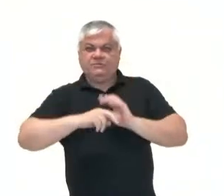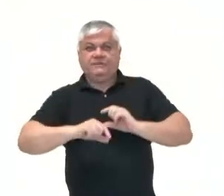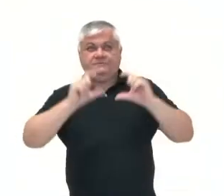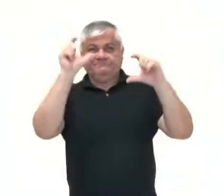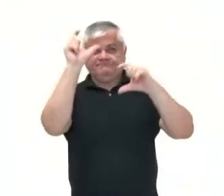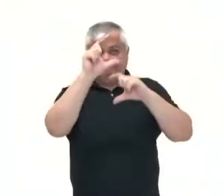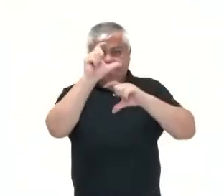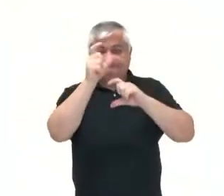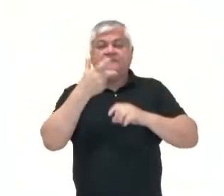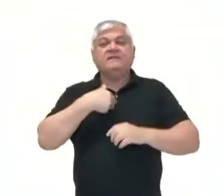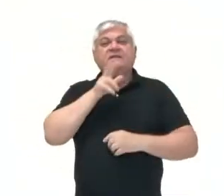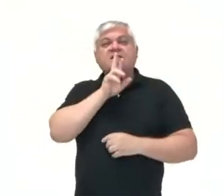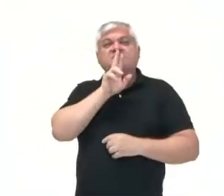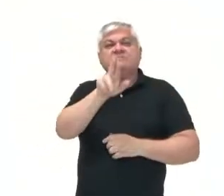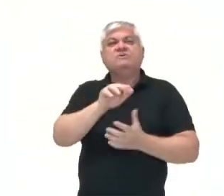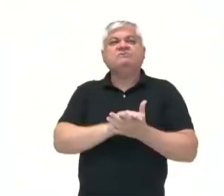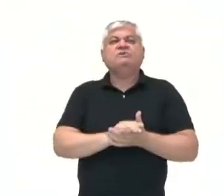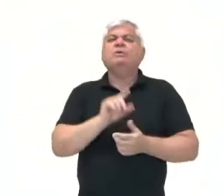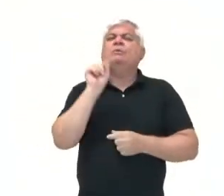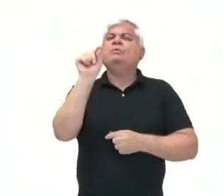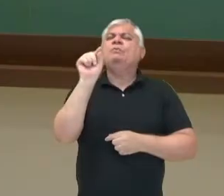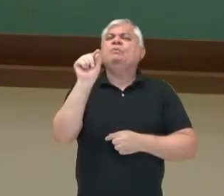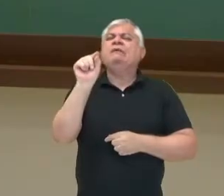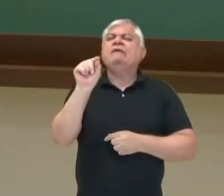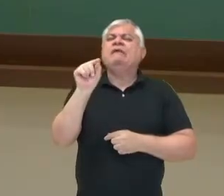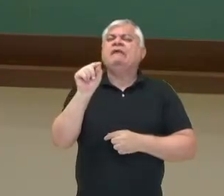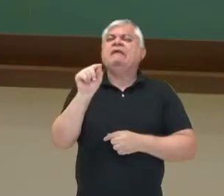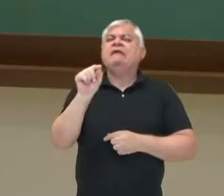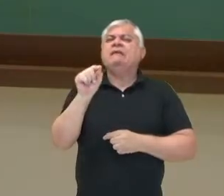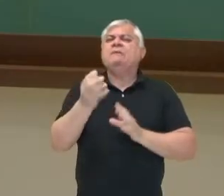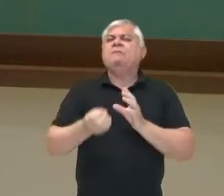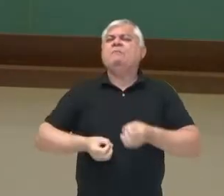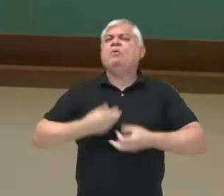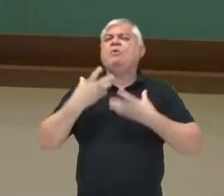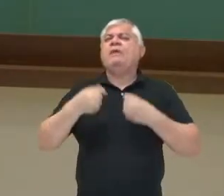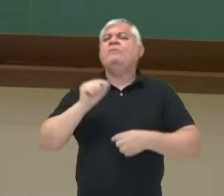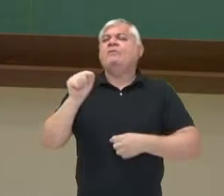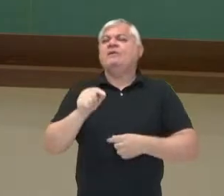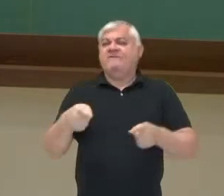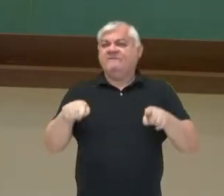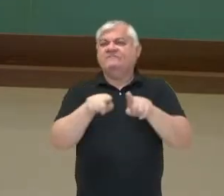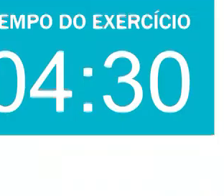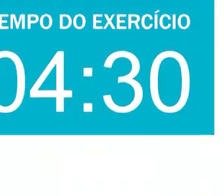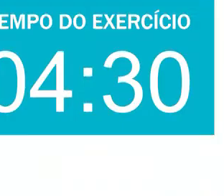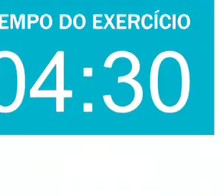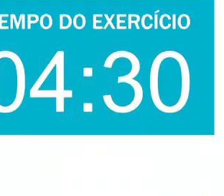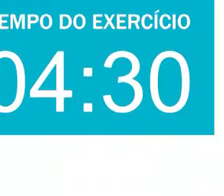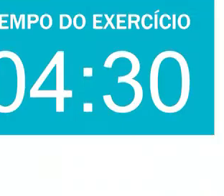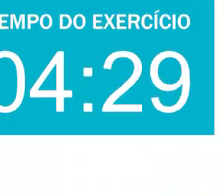poema, responda sobre o que se trata esse poema. Já voltamos.